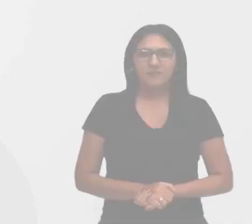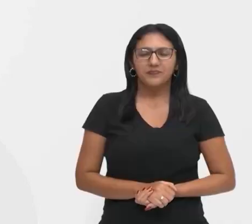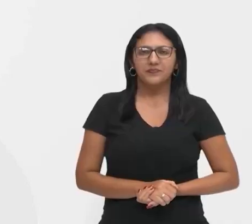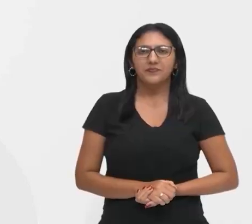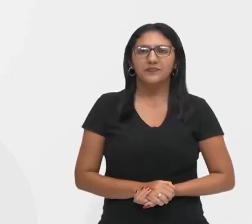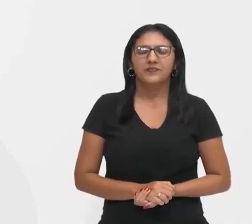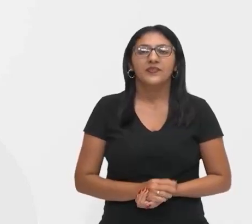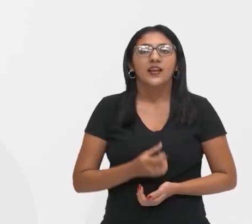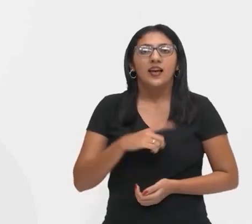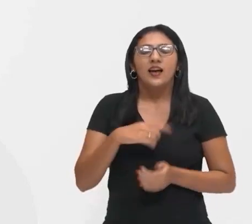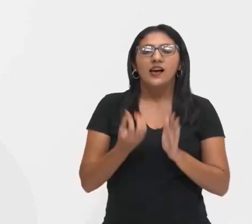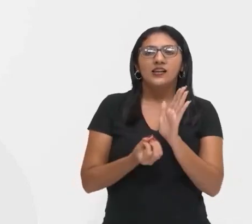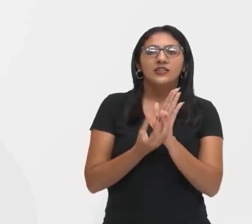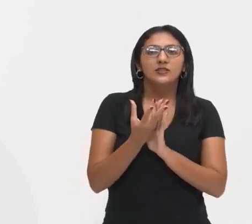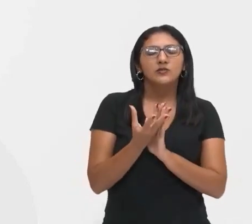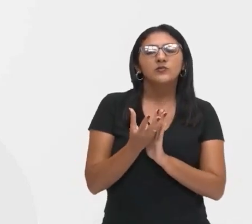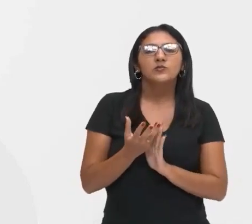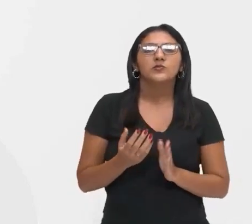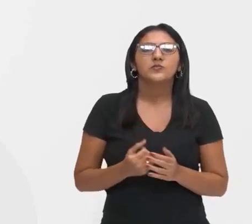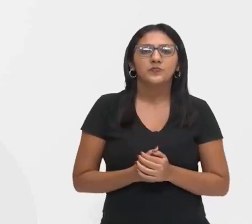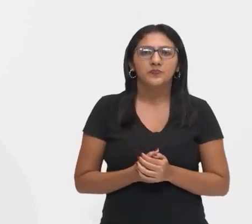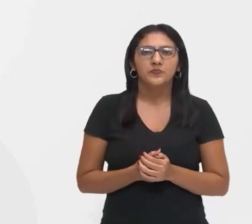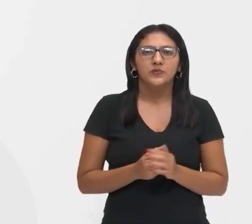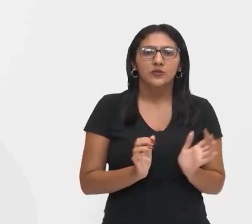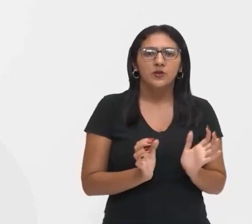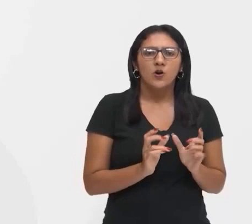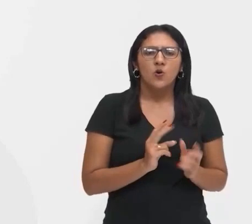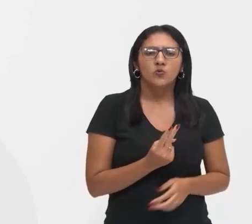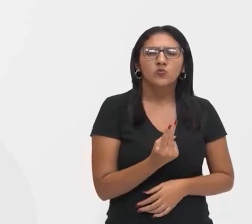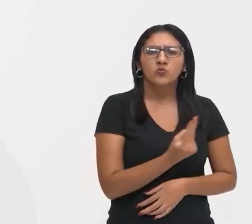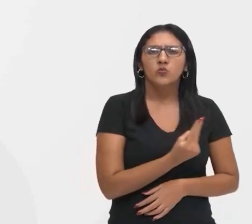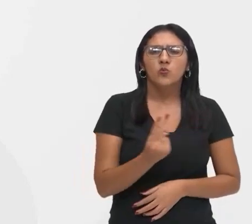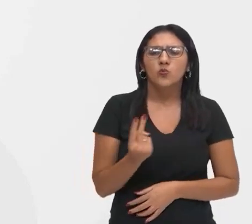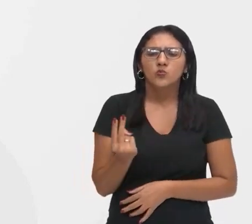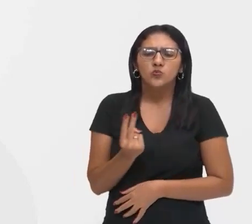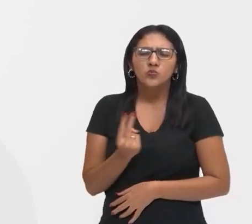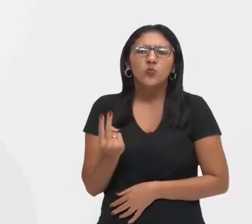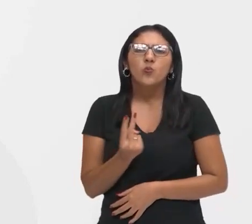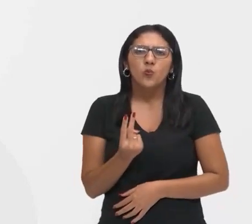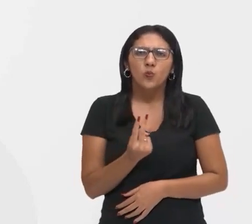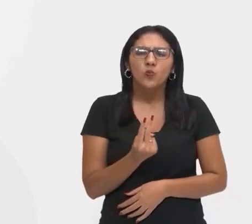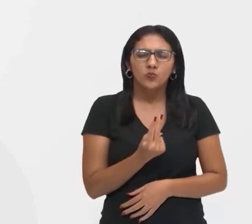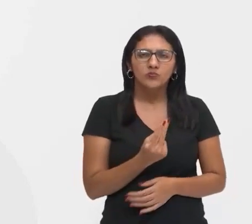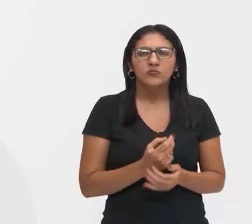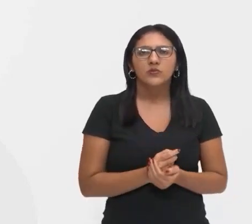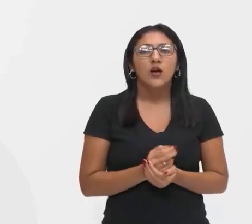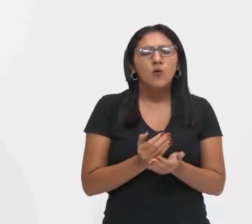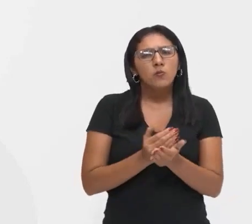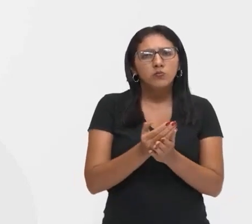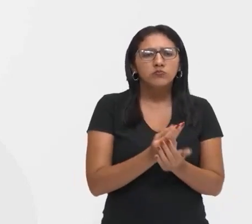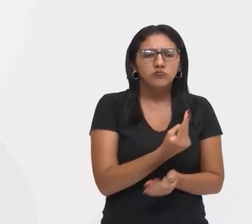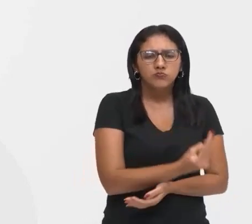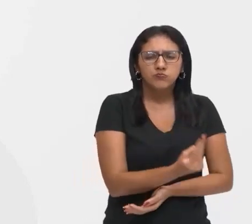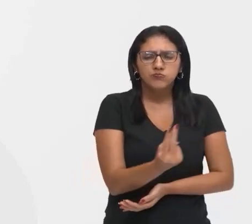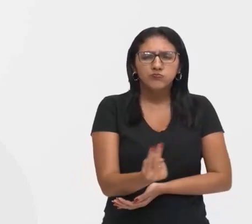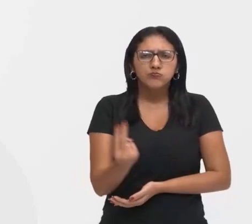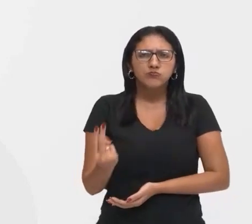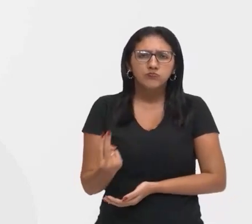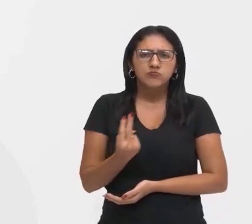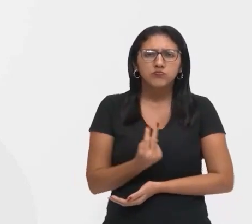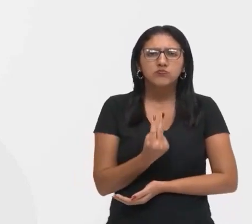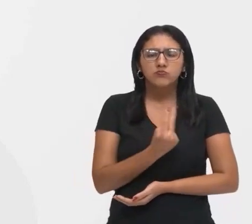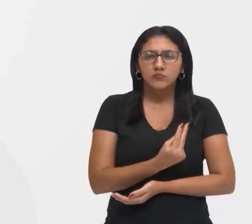foi surgido o quê? Foi surgido a dividir em duplas. Tá? A partir do momento que foi dividido em duplas, eles eram o quê?